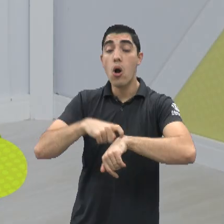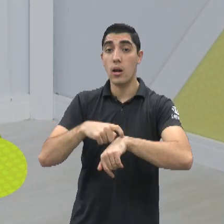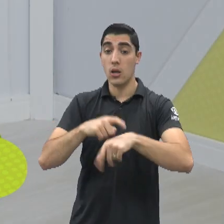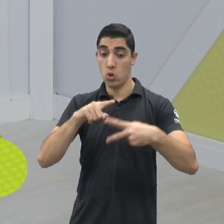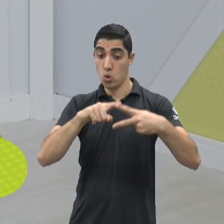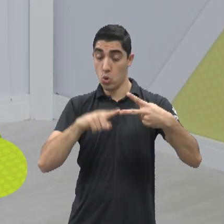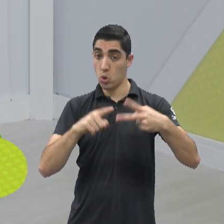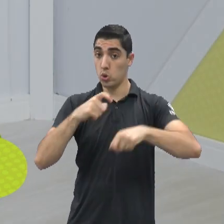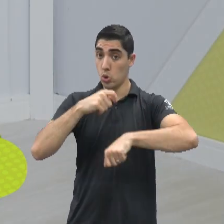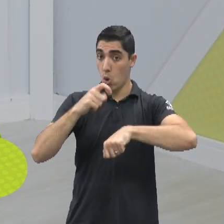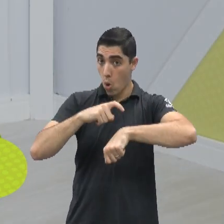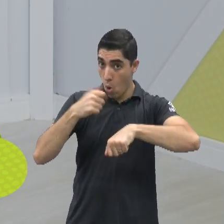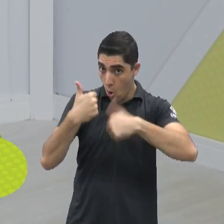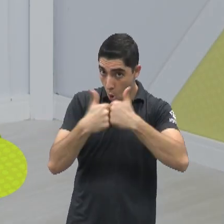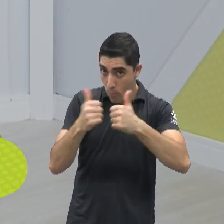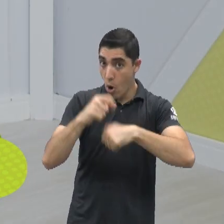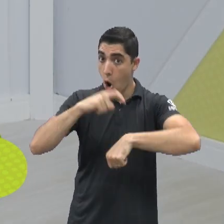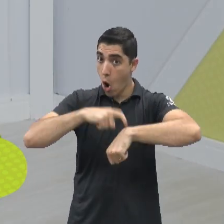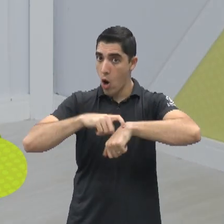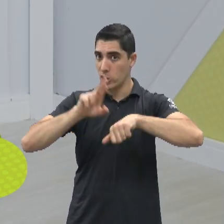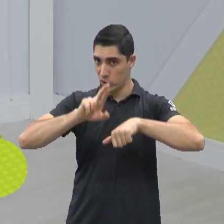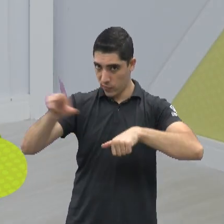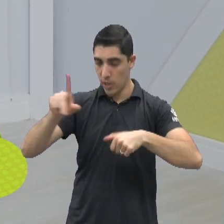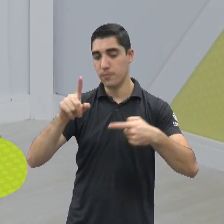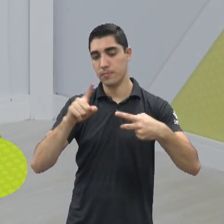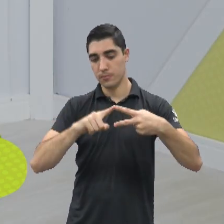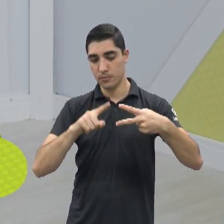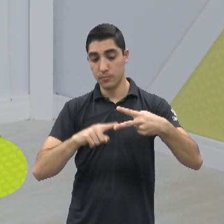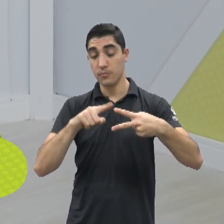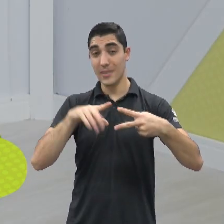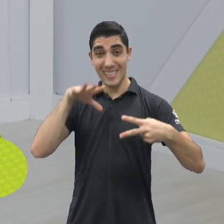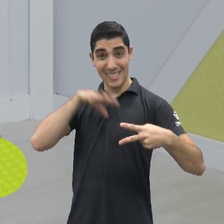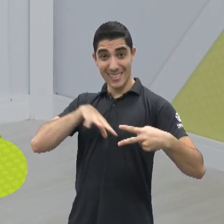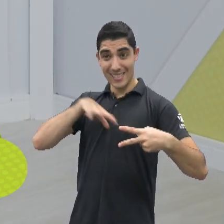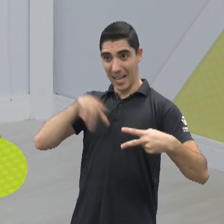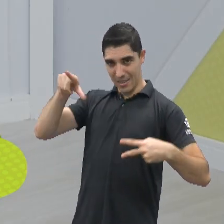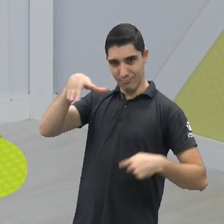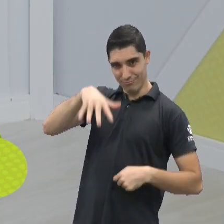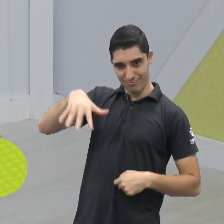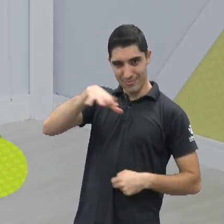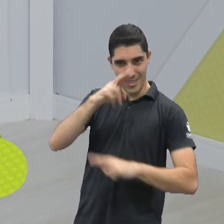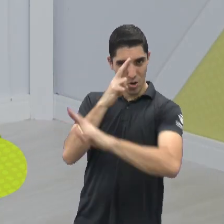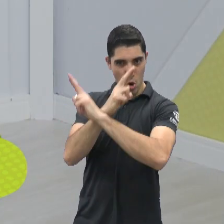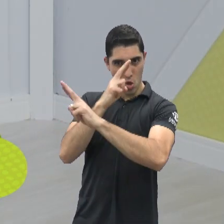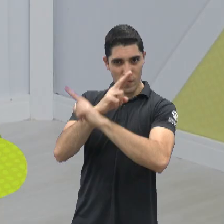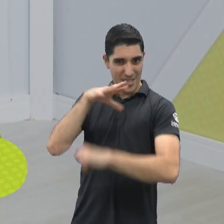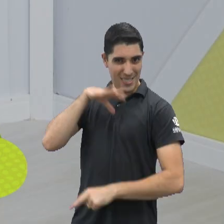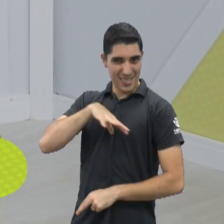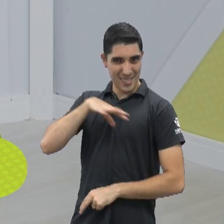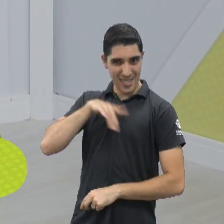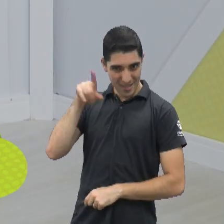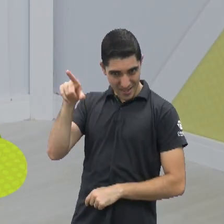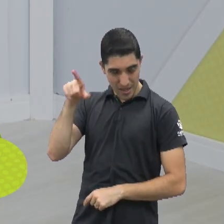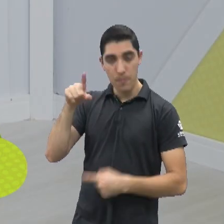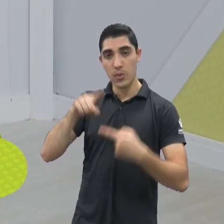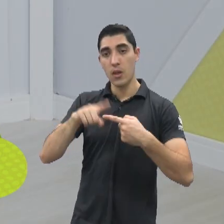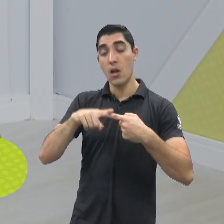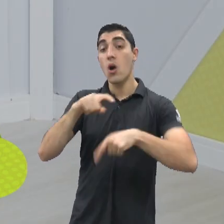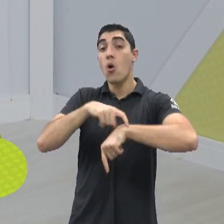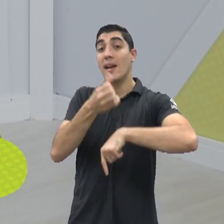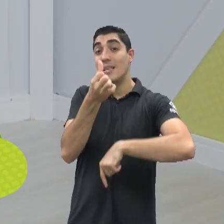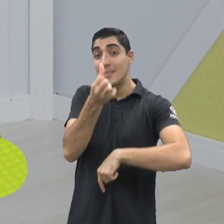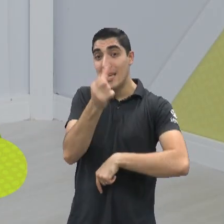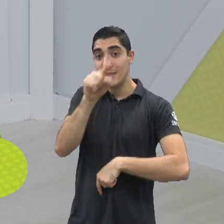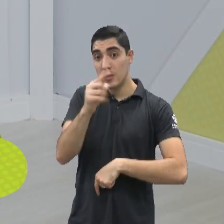ônibus extras, que eles vão sair do terminal central da cidade em 2 horários, às 6h45